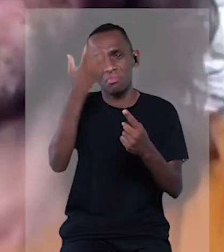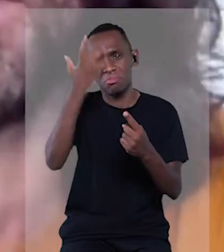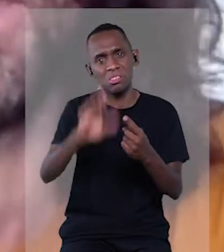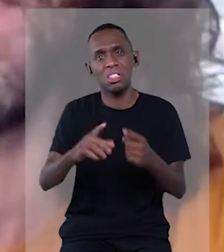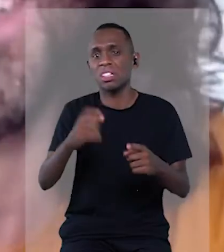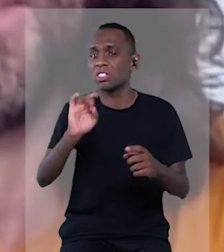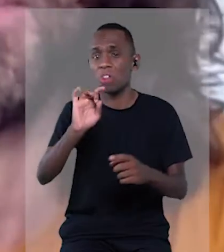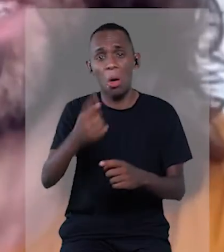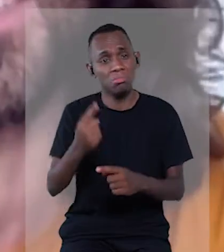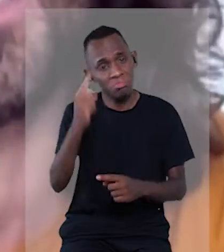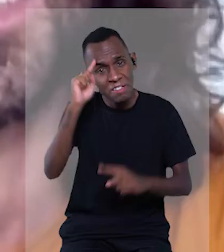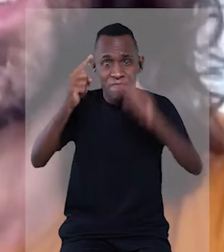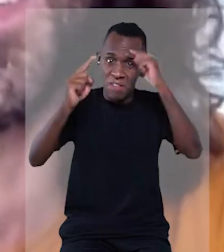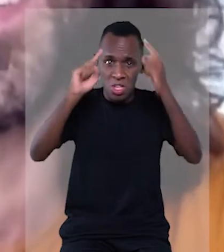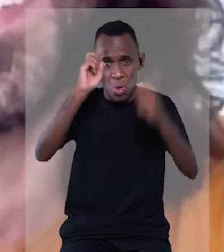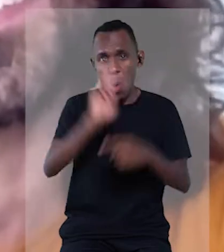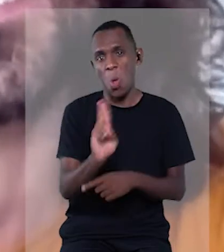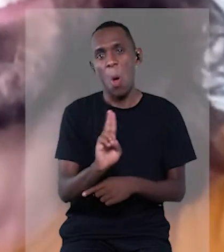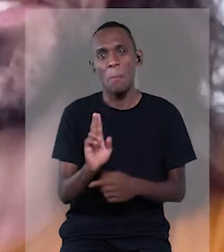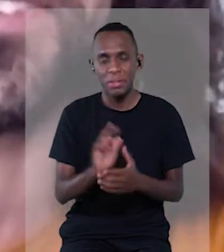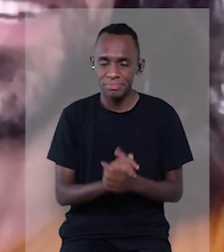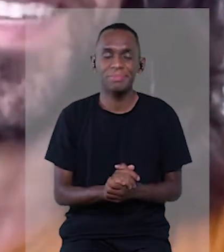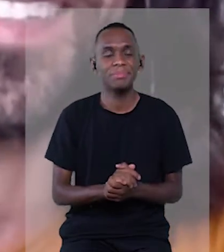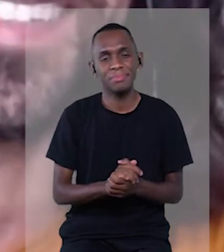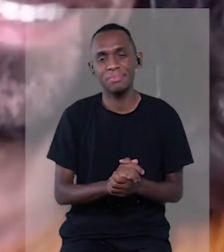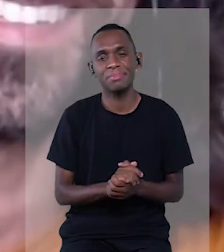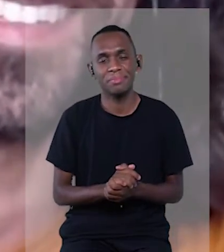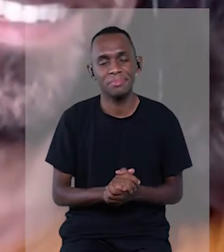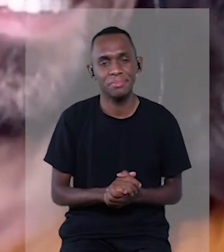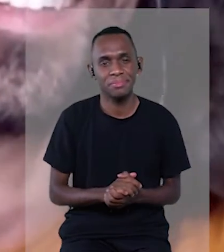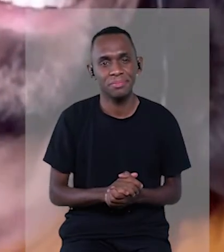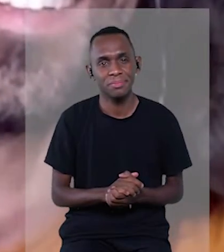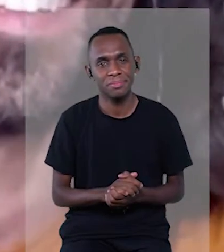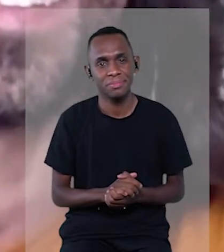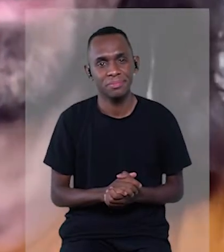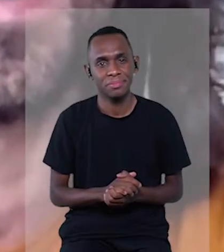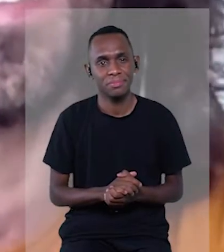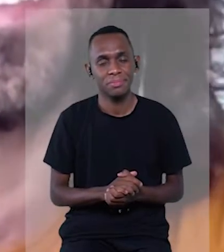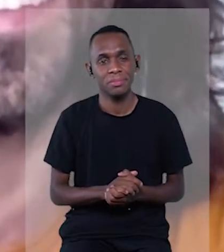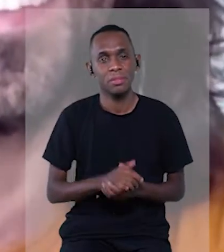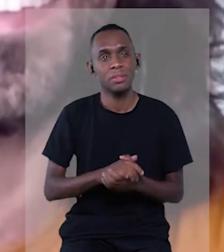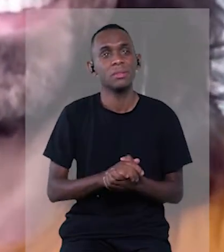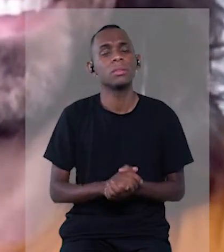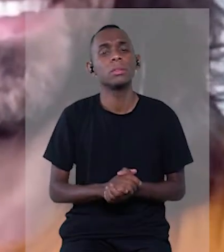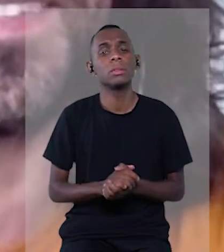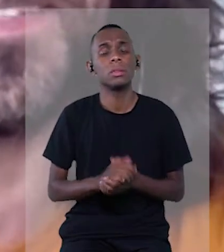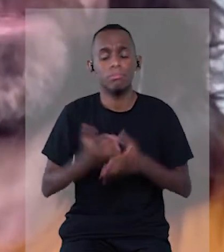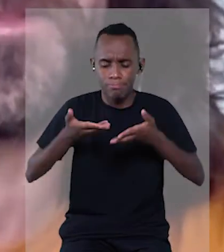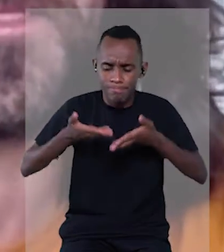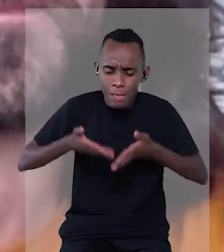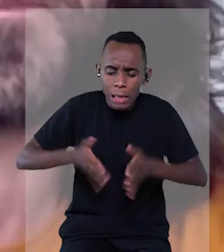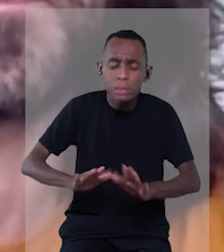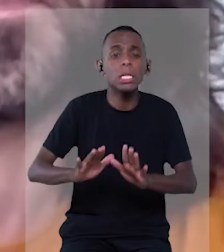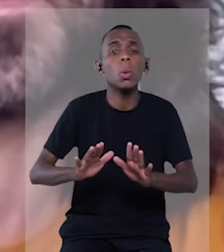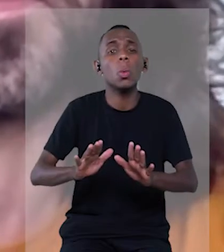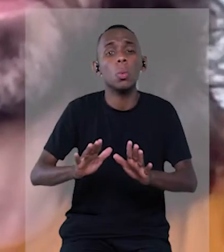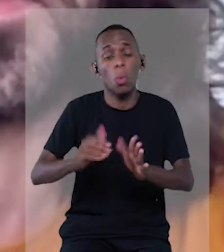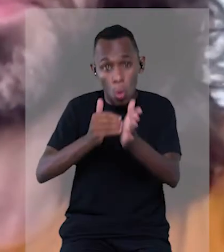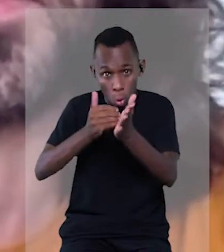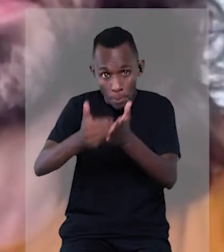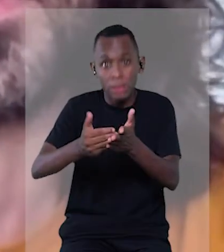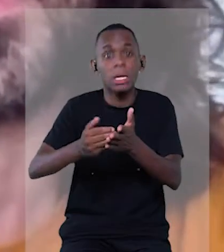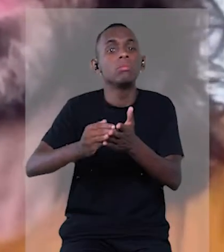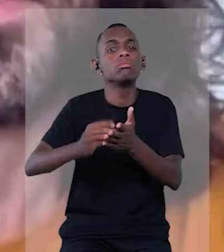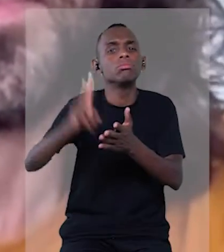invenção, inventou mesmo, assim. E surgiu o Loraidan. Loura Aidan, você nasceu, vamos entrar aqui na